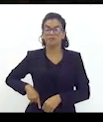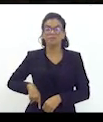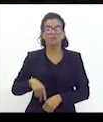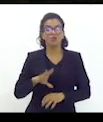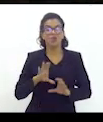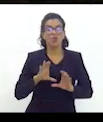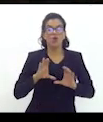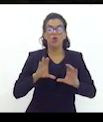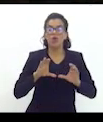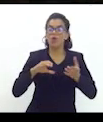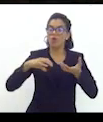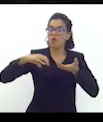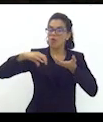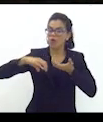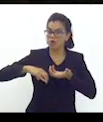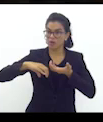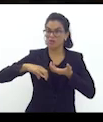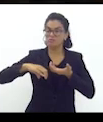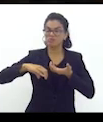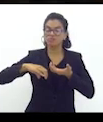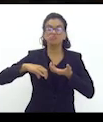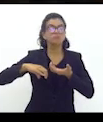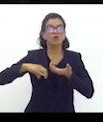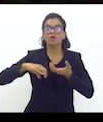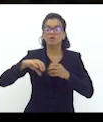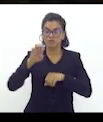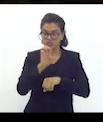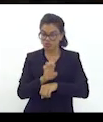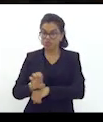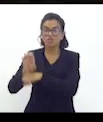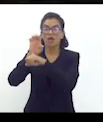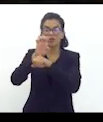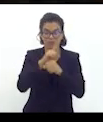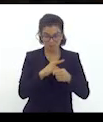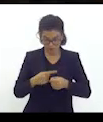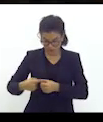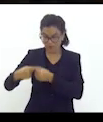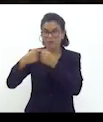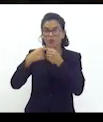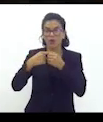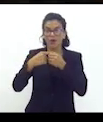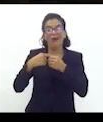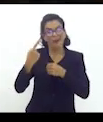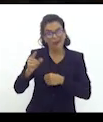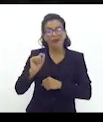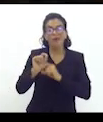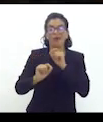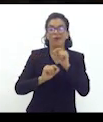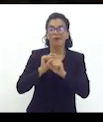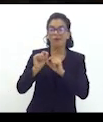Congresso Nacional, e que estados e municípios são figuras